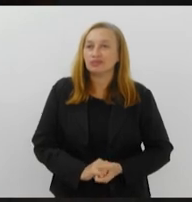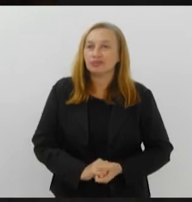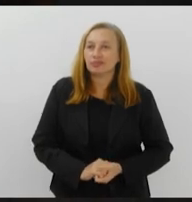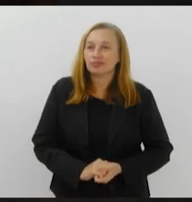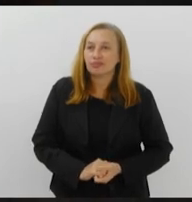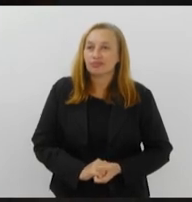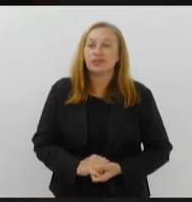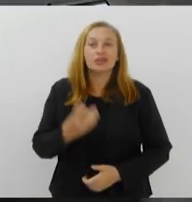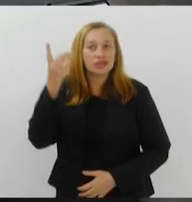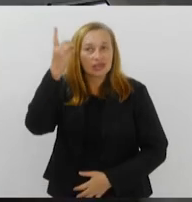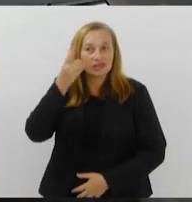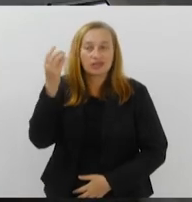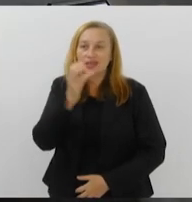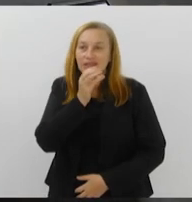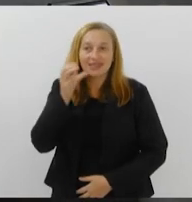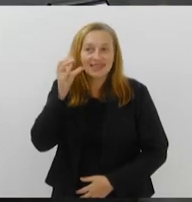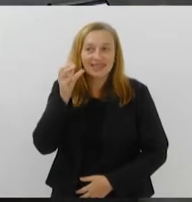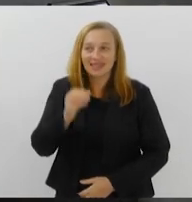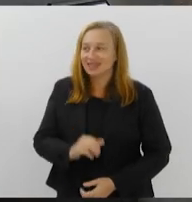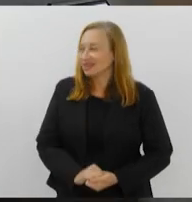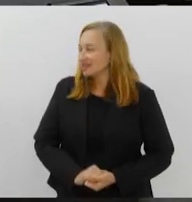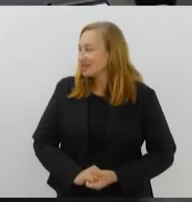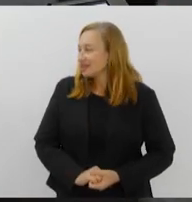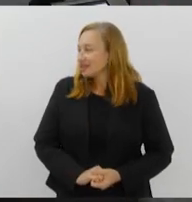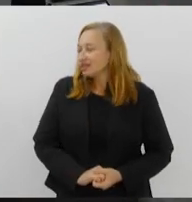deputada Célia Jordão.